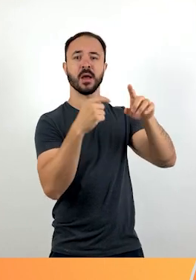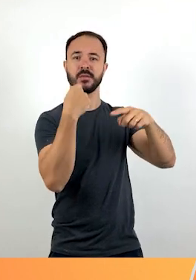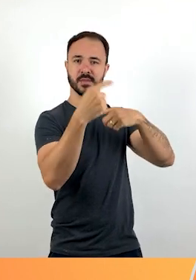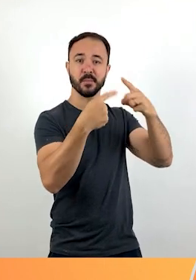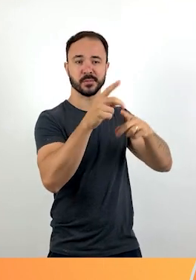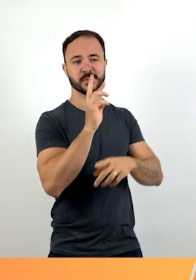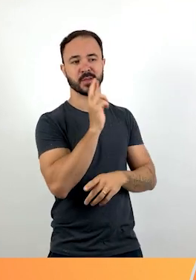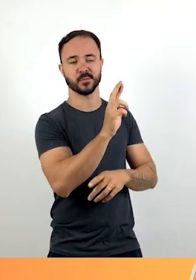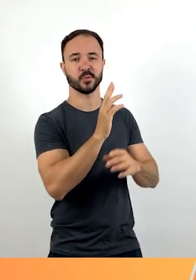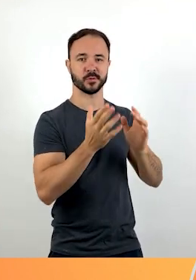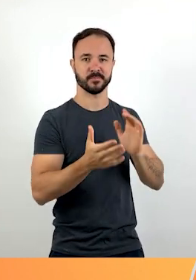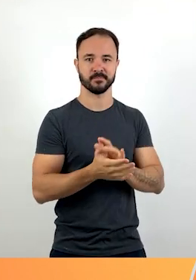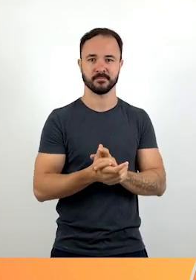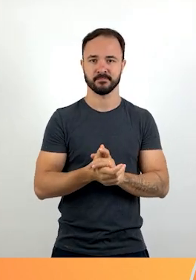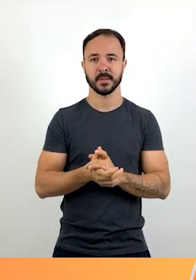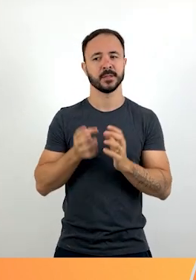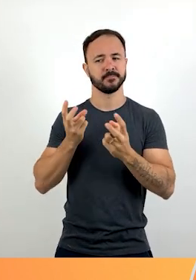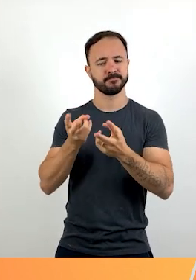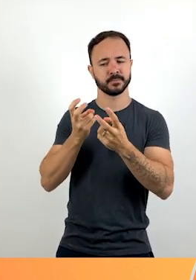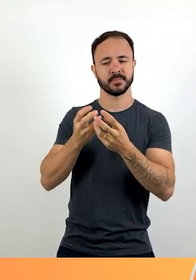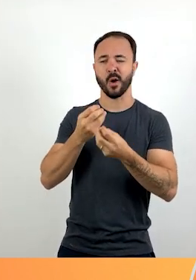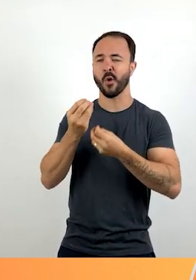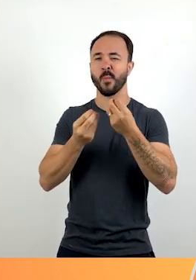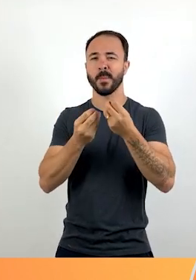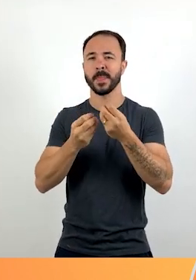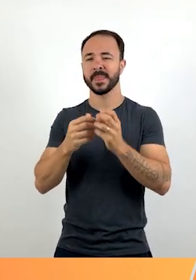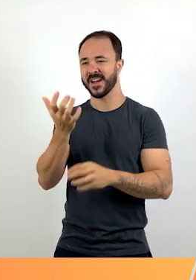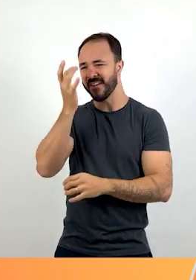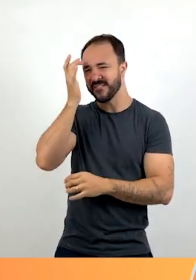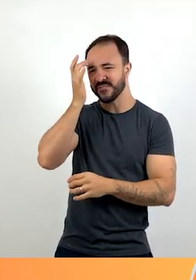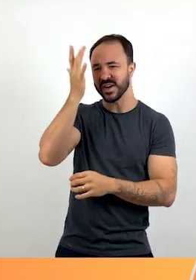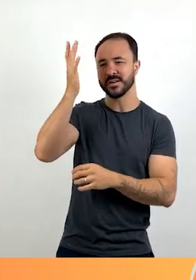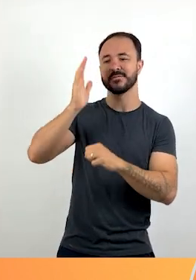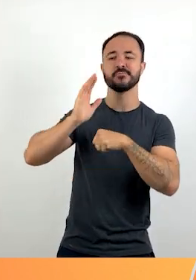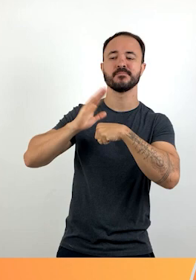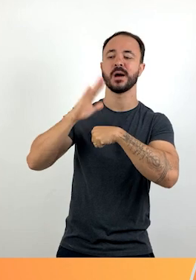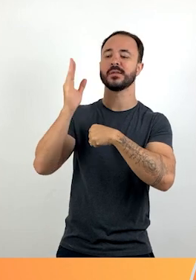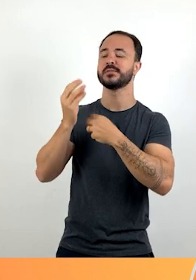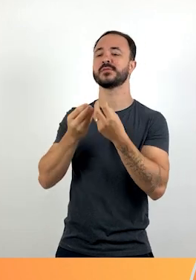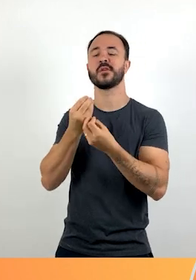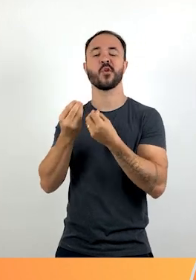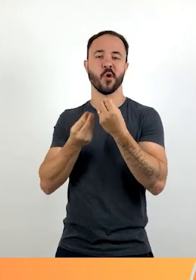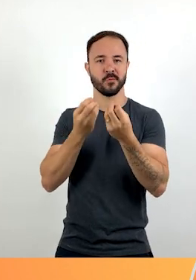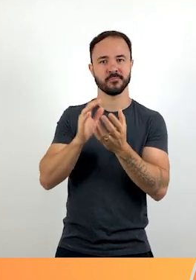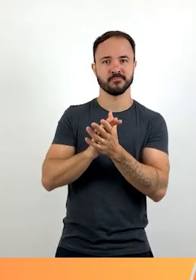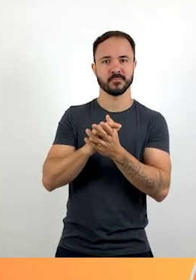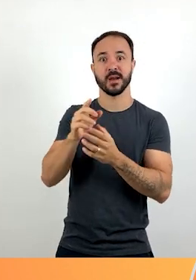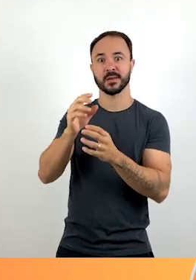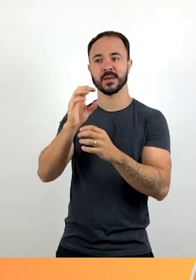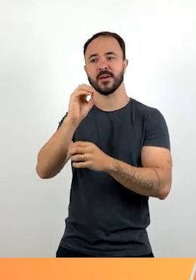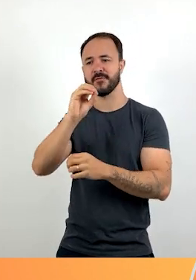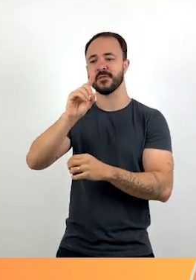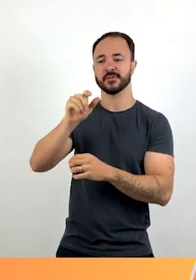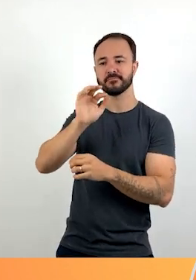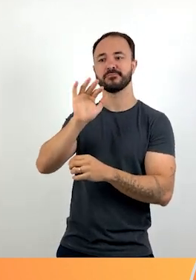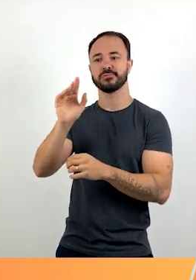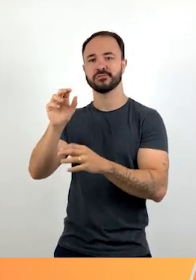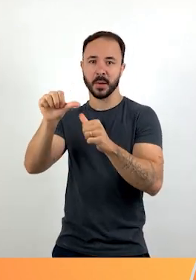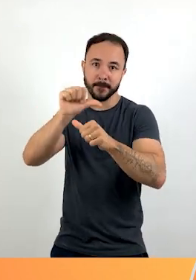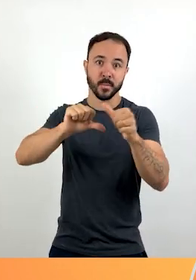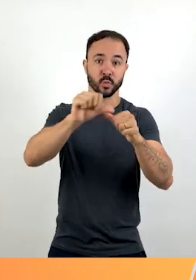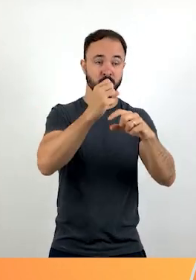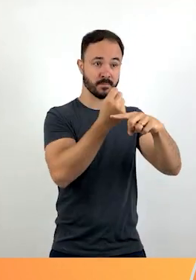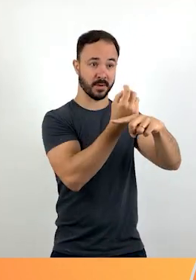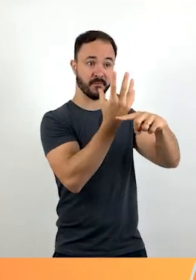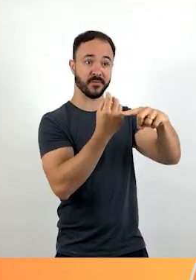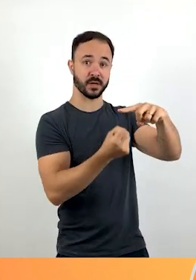a possibilidade mais fácil, se é transformar o resultado dos decimais em fração ou transformar as frações em